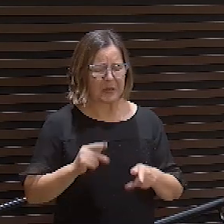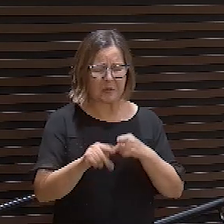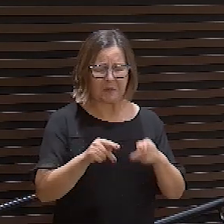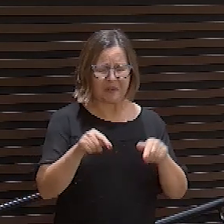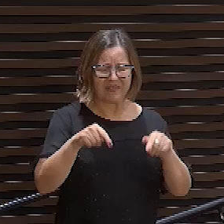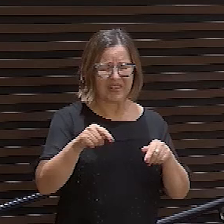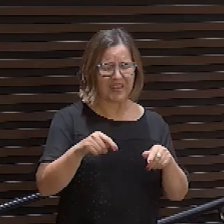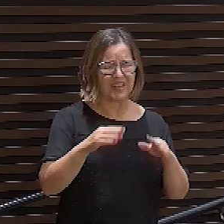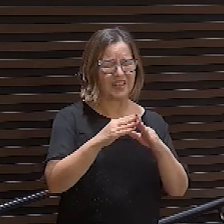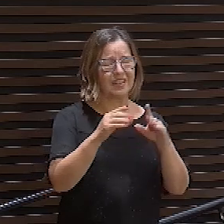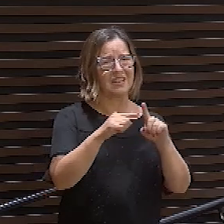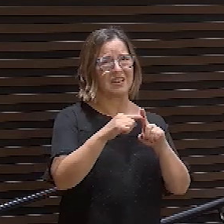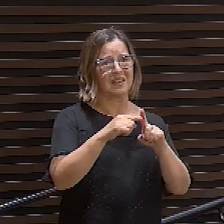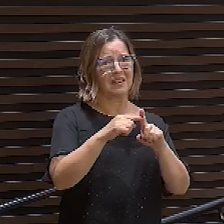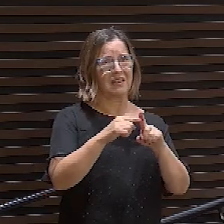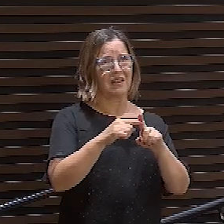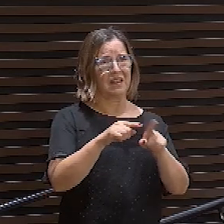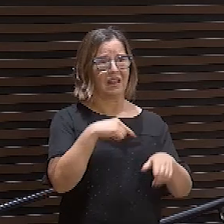admirado.